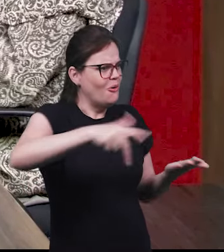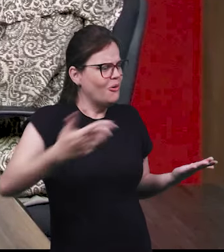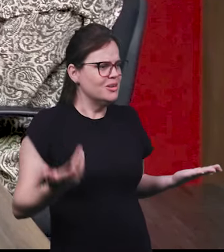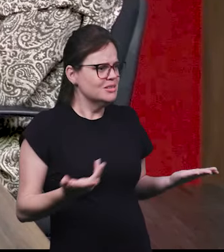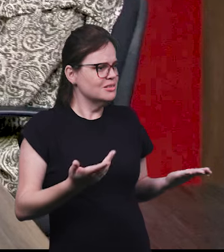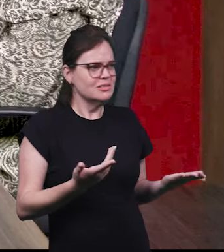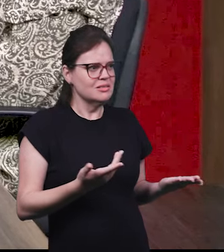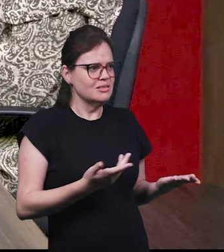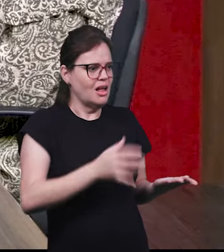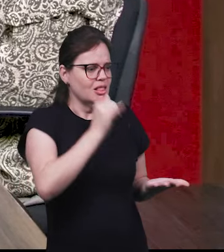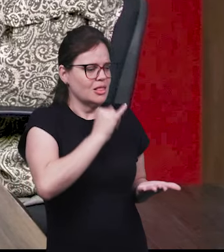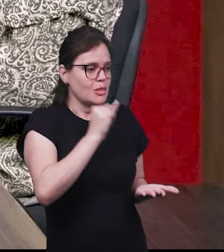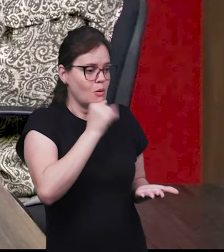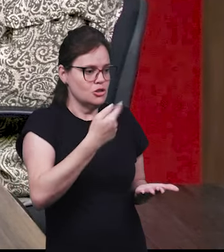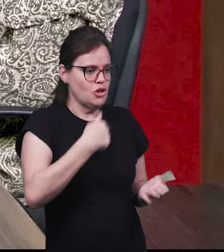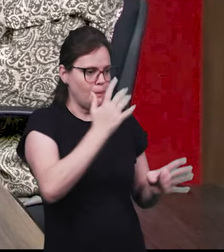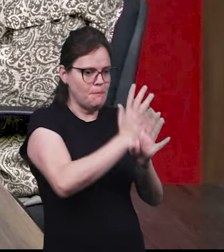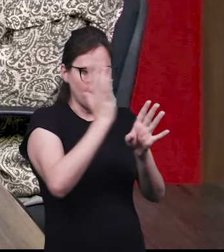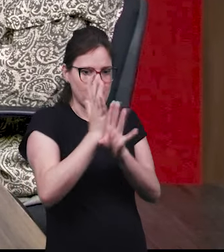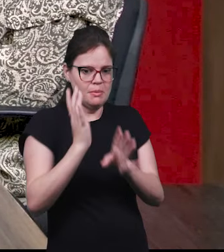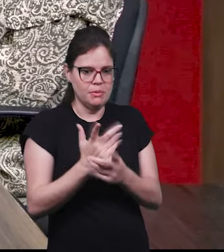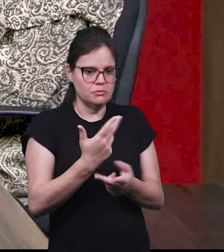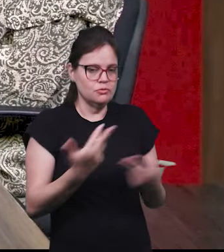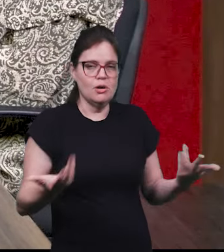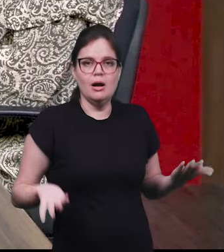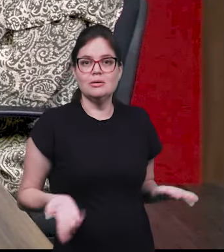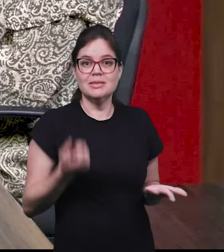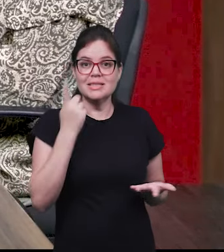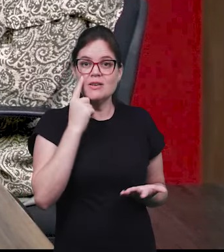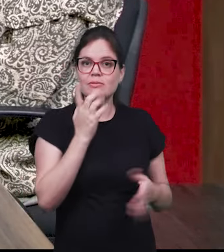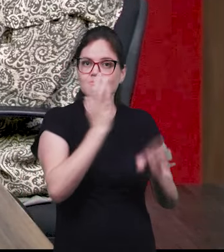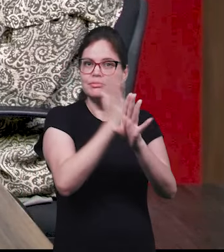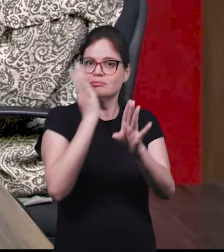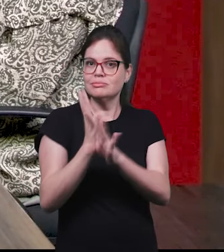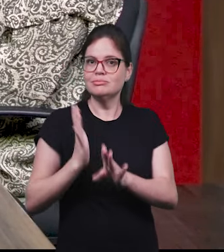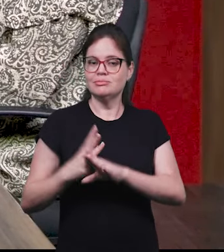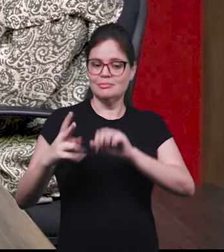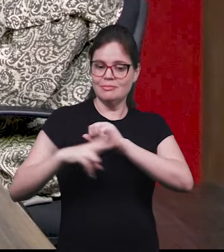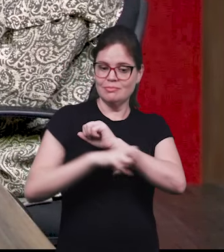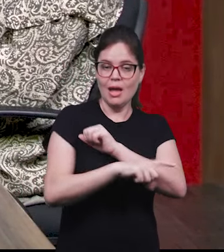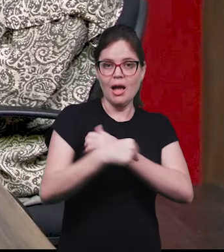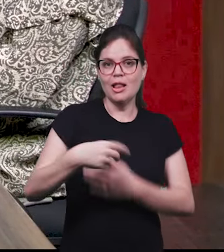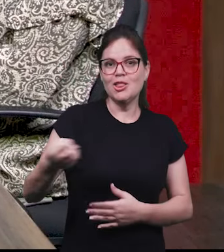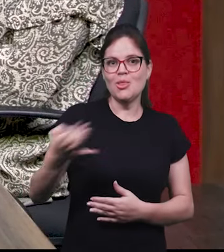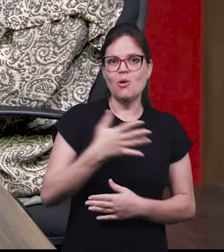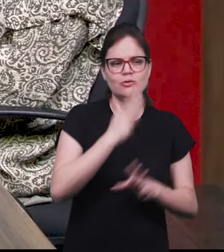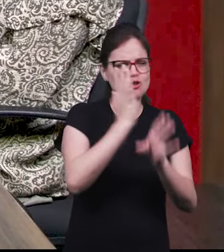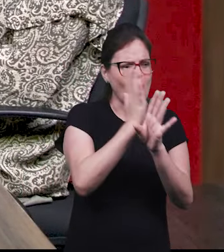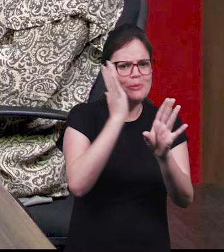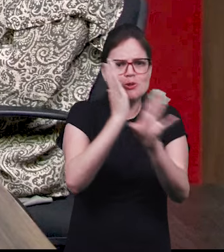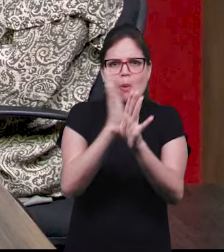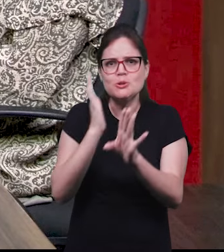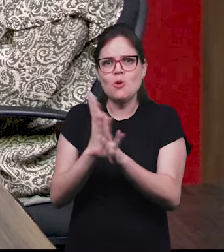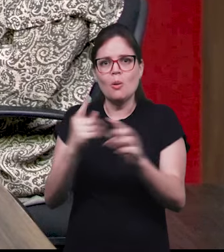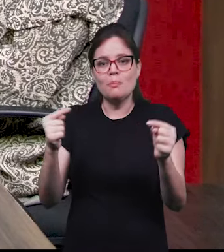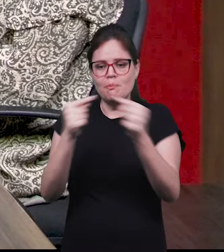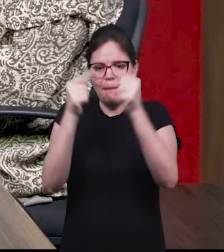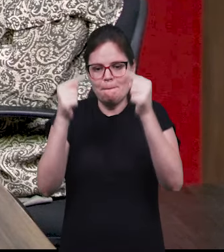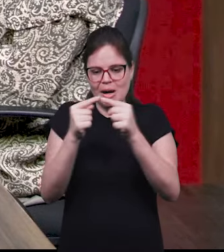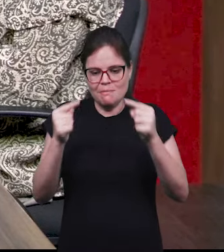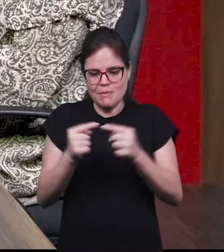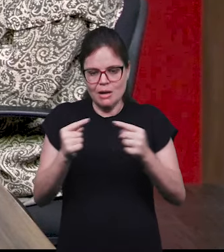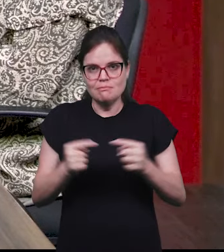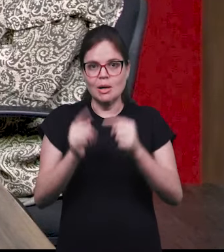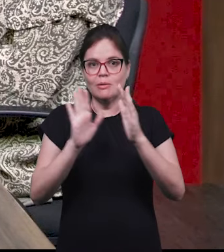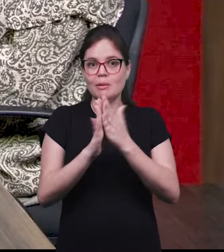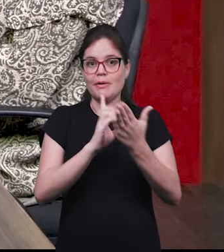tantos achados, né? E é só o começo, né? Como nós vimos, a maioria dos achados são muito atuais. Então está se achando muita